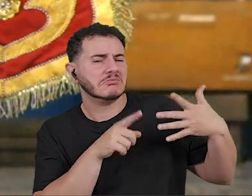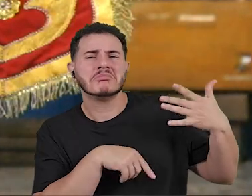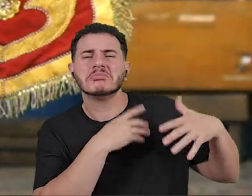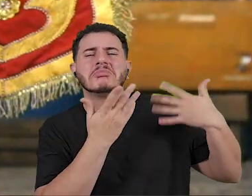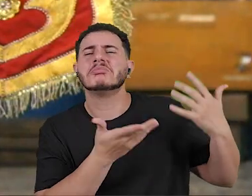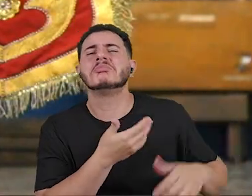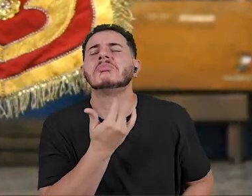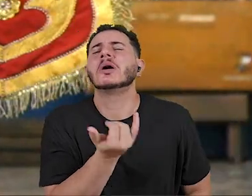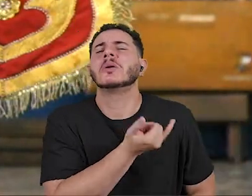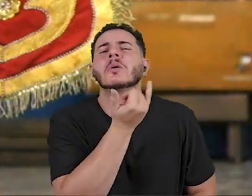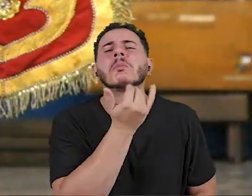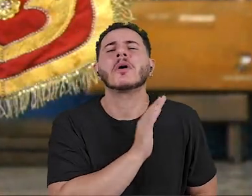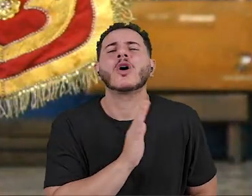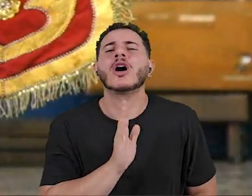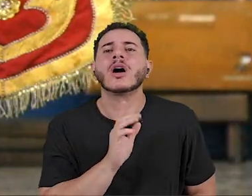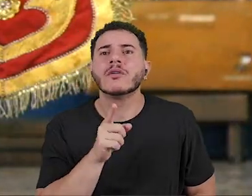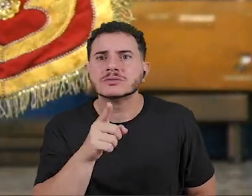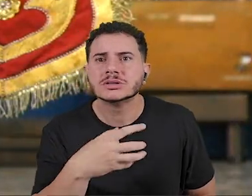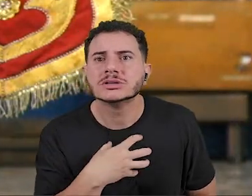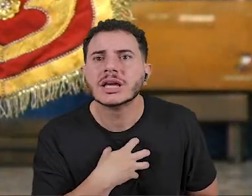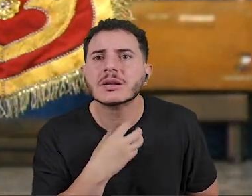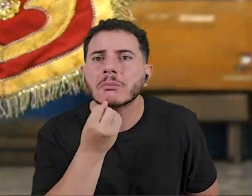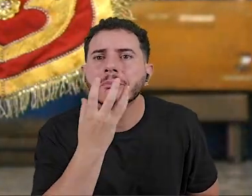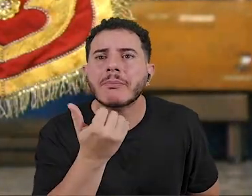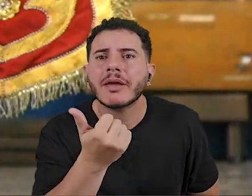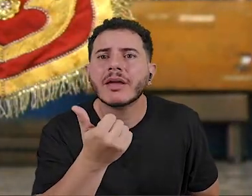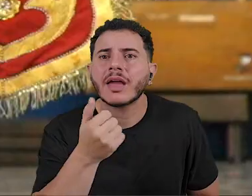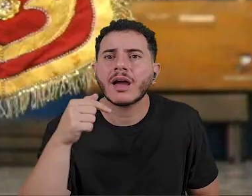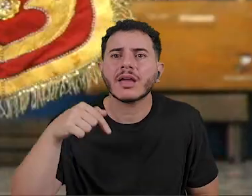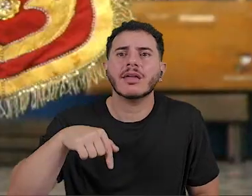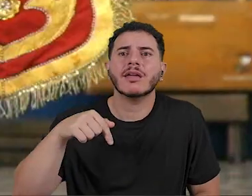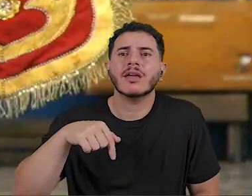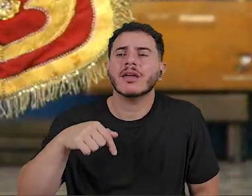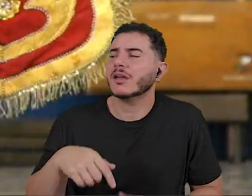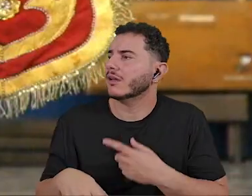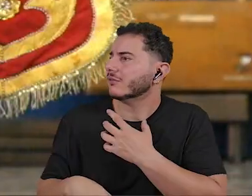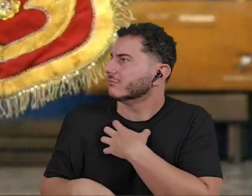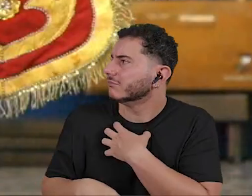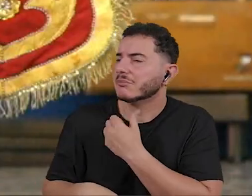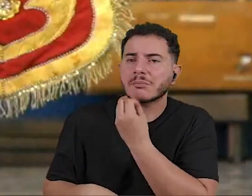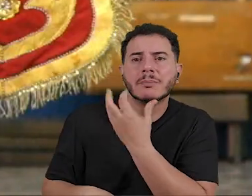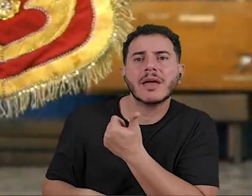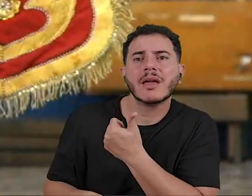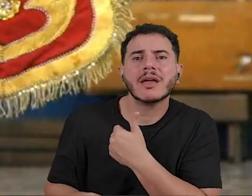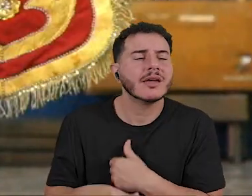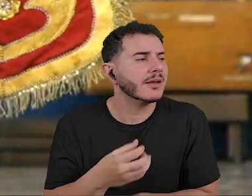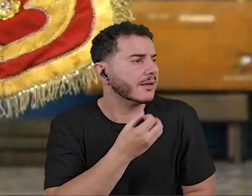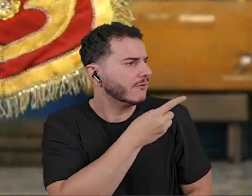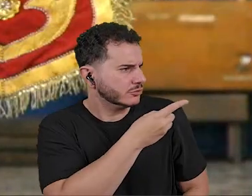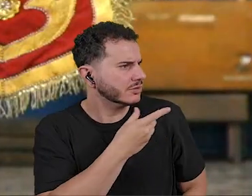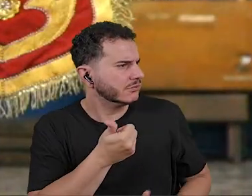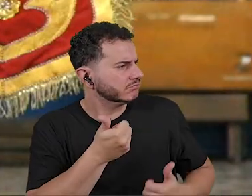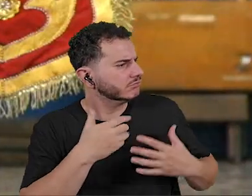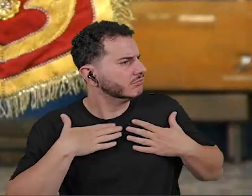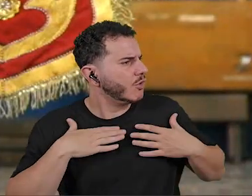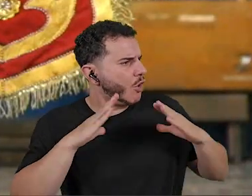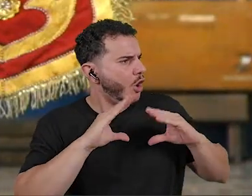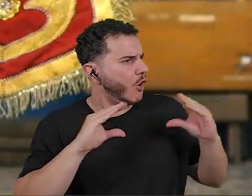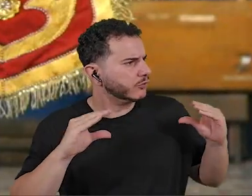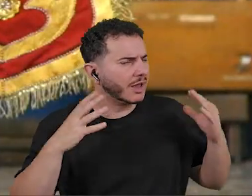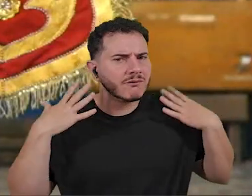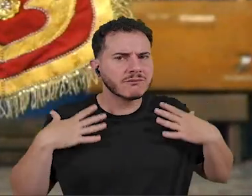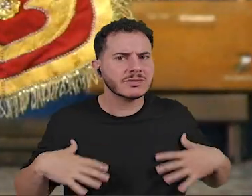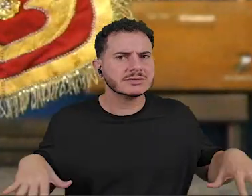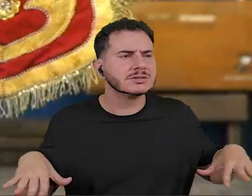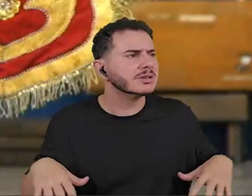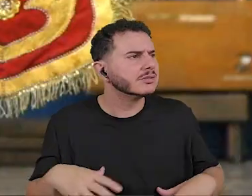Você está satisfeito com a sua fantasia? Está bonita? Tá. Então é isso. Brinco